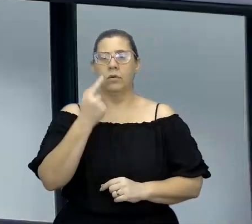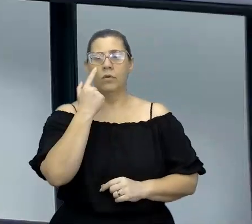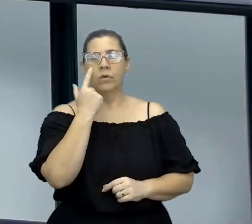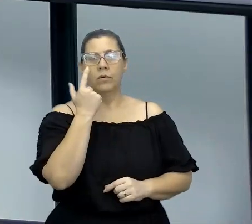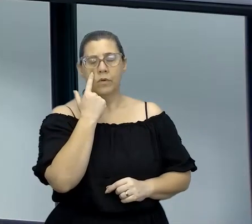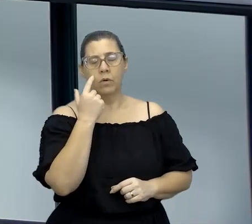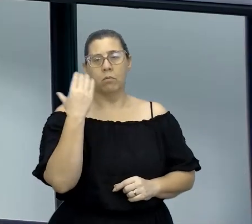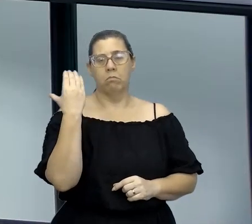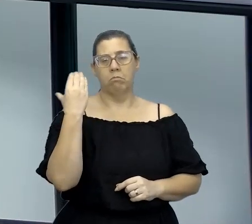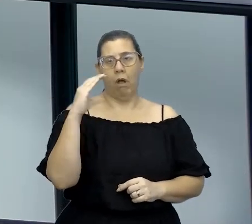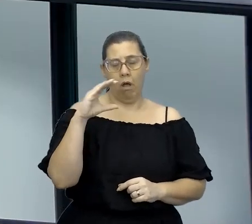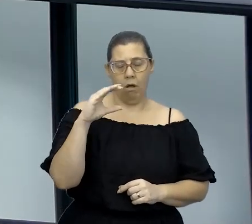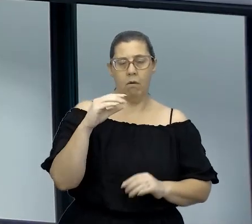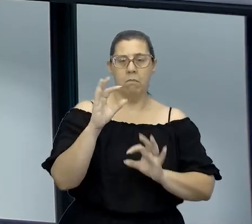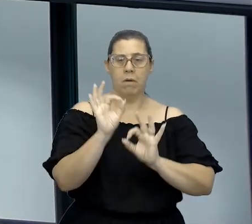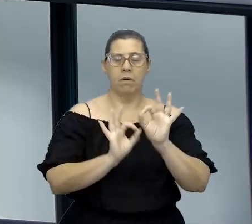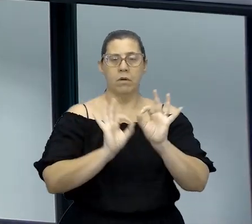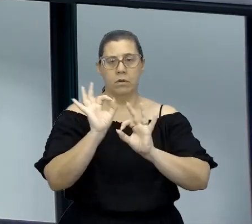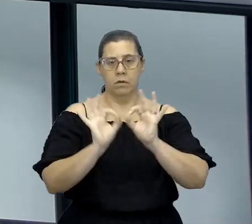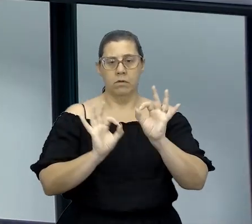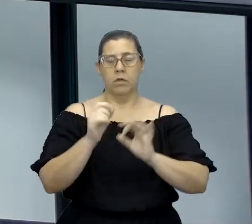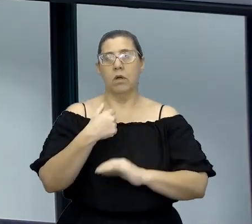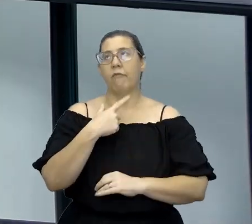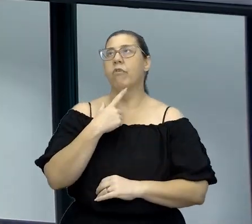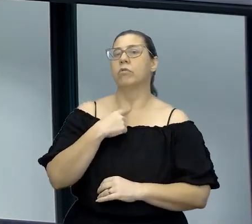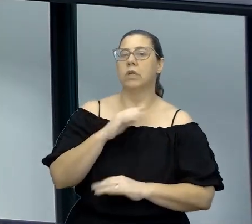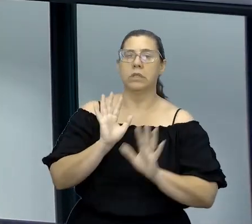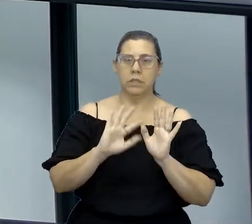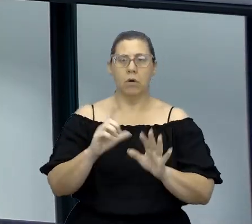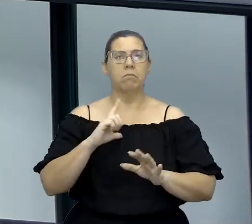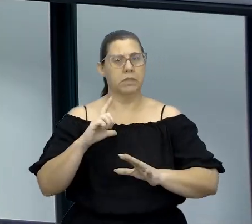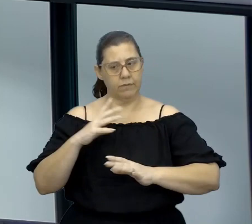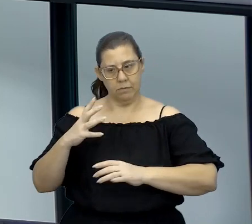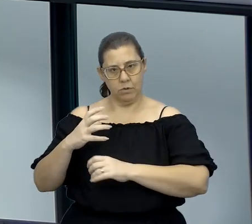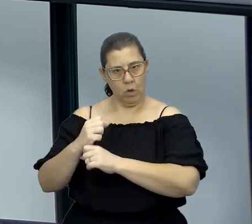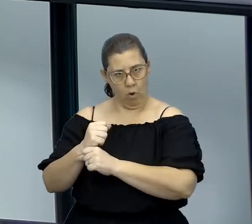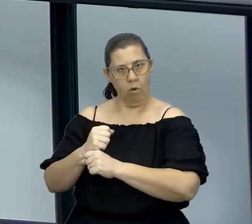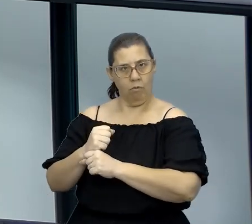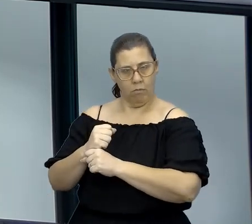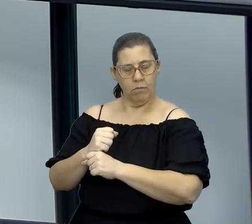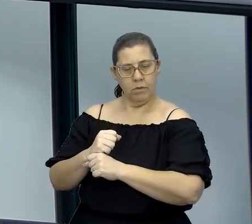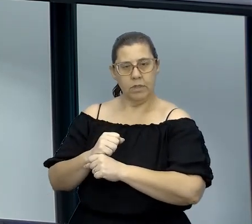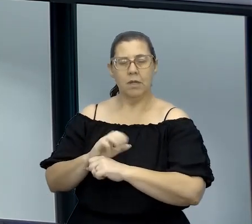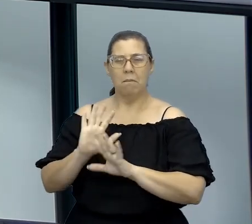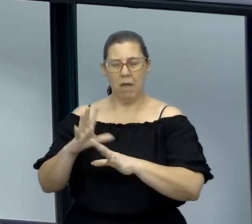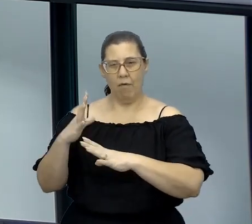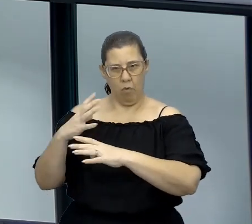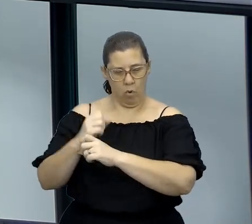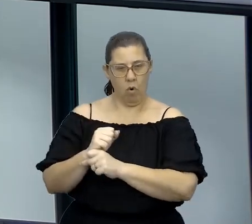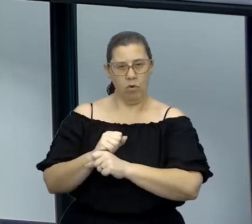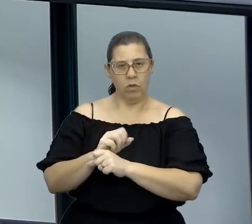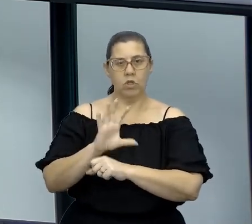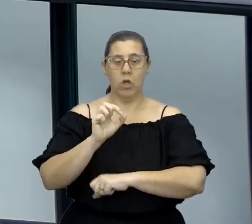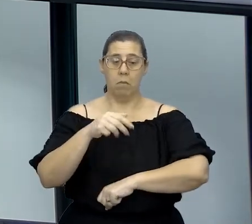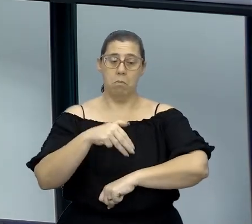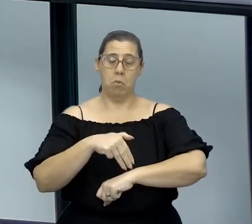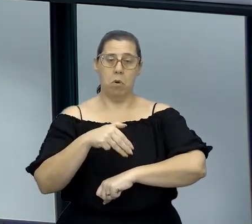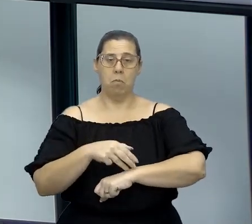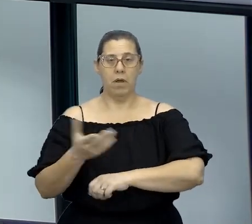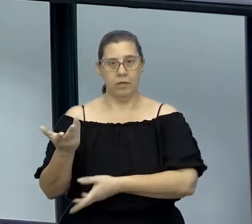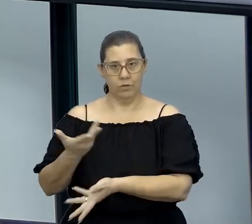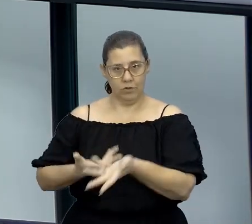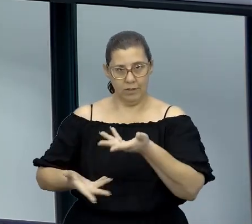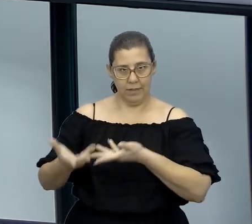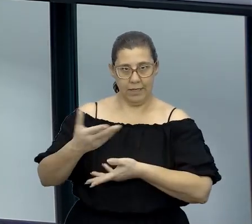vou colocar conforme eu desejo. Não, tem umas continhas aí que precisa fazer, mas as continhas eu deixei só para o momento de interação,